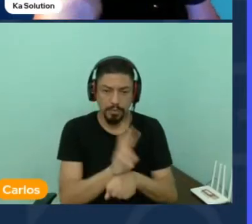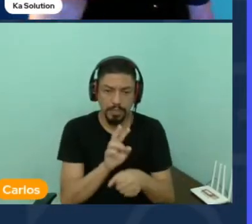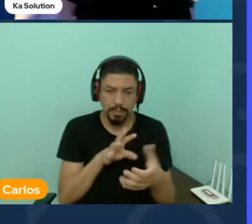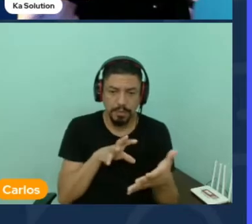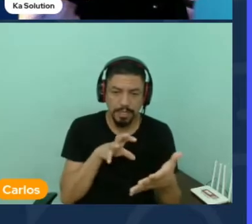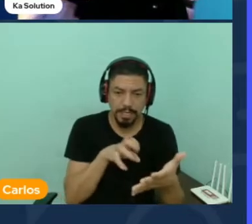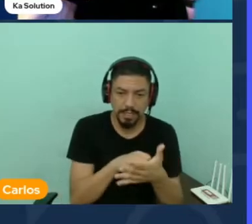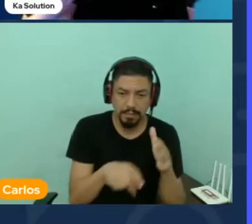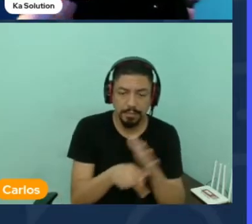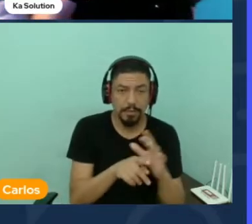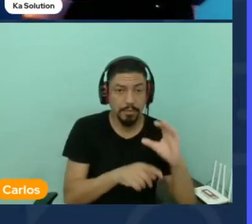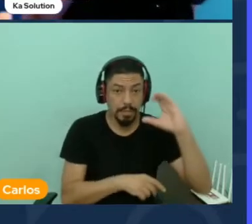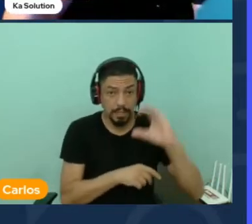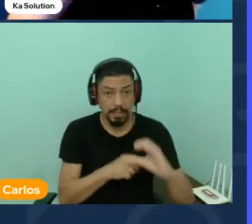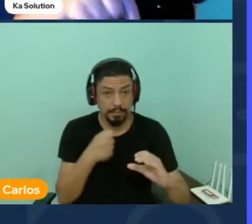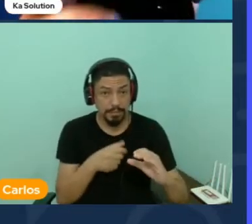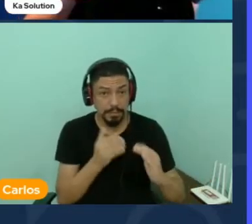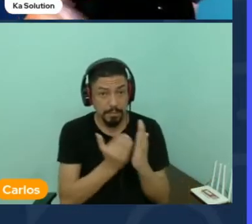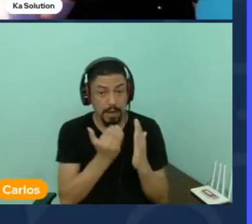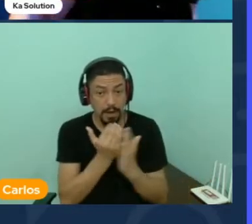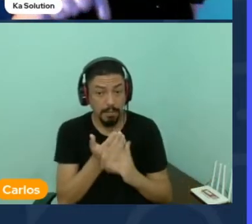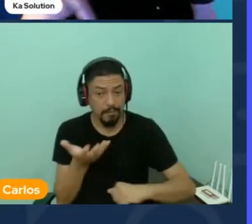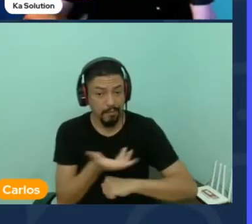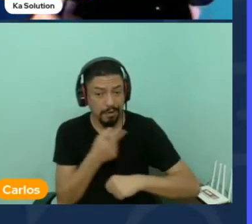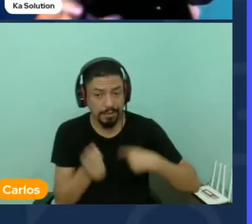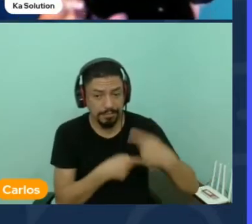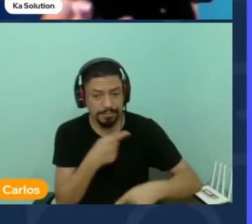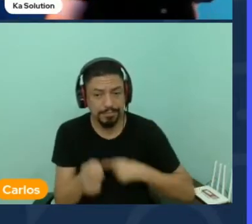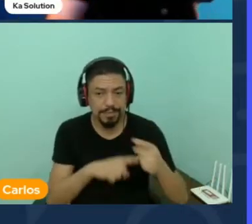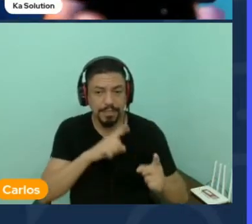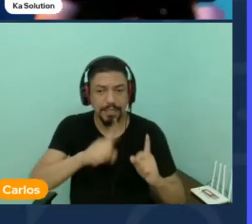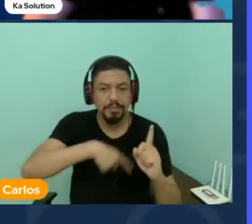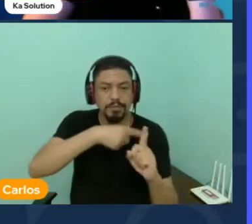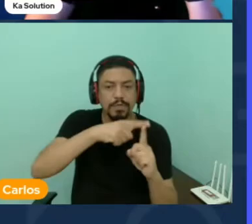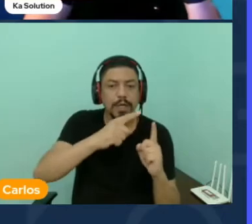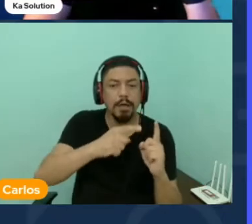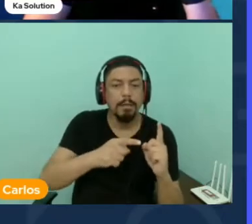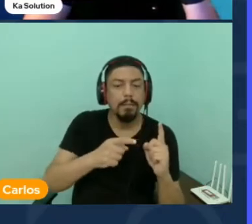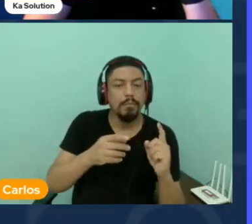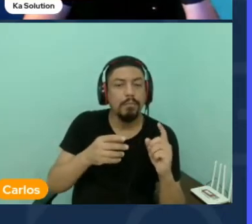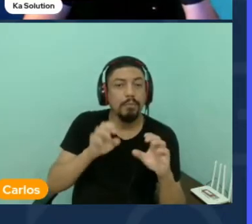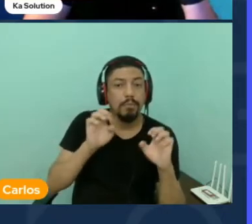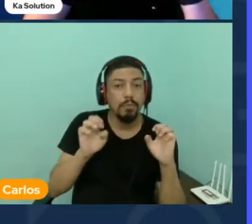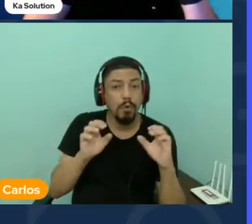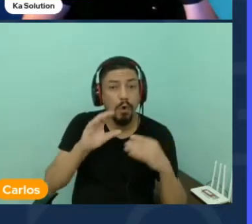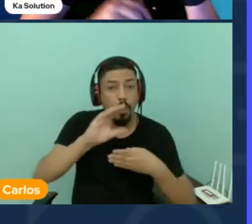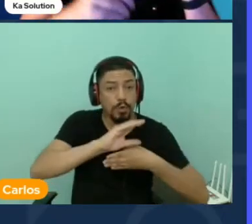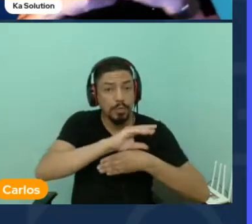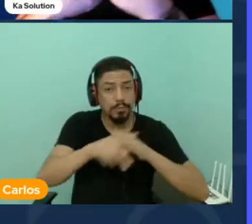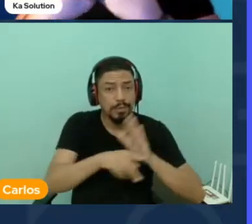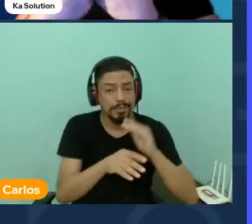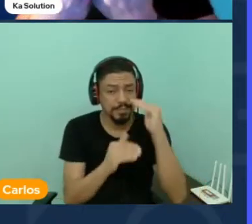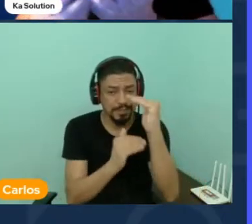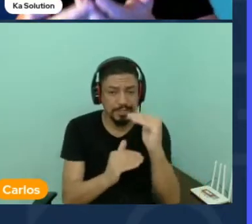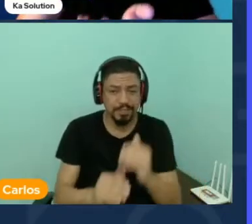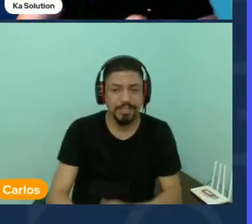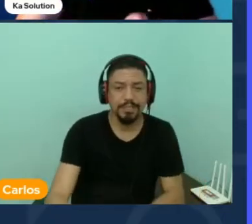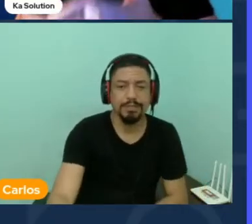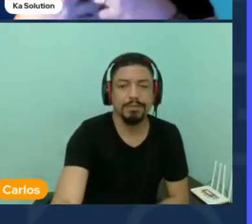de mais performance, ele vai lá e adiciona mais um container só para aquele pedacinho. Então também fica